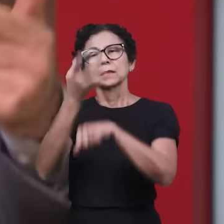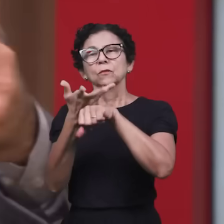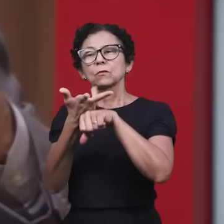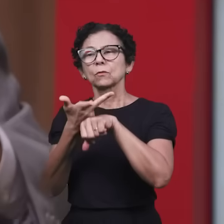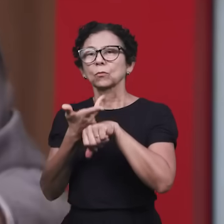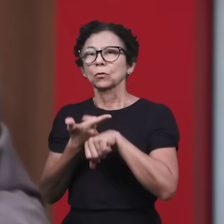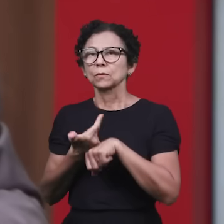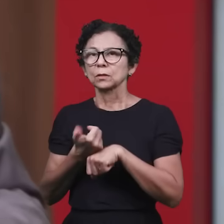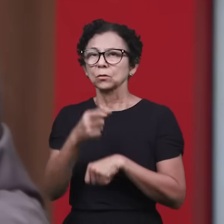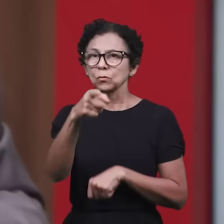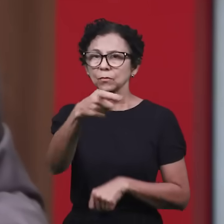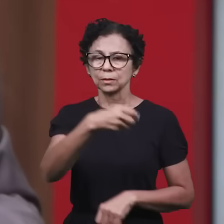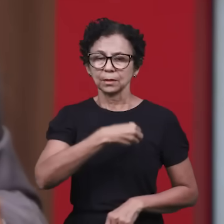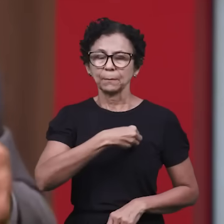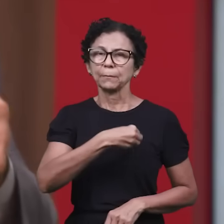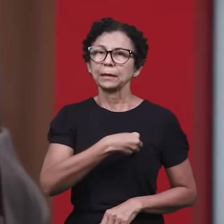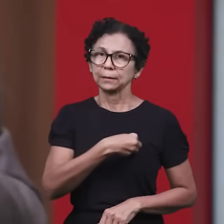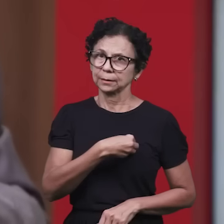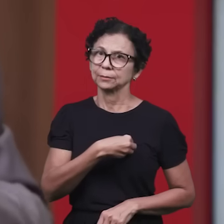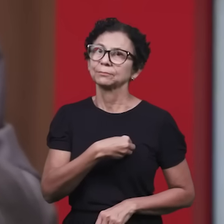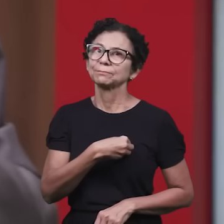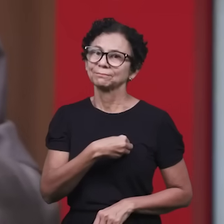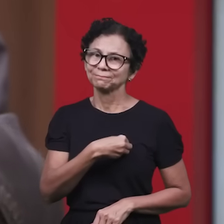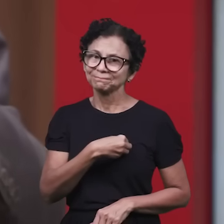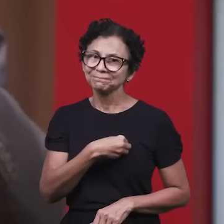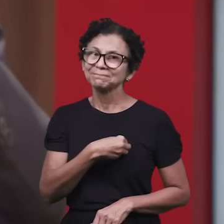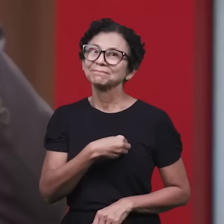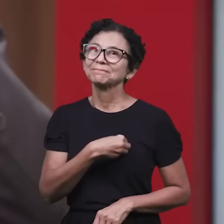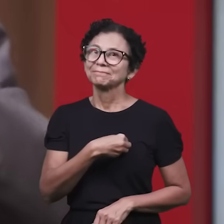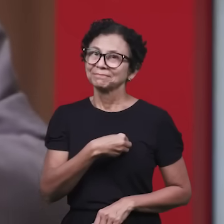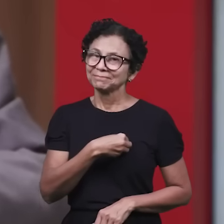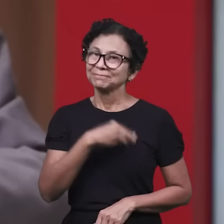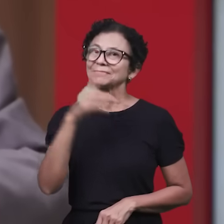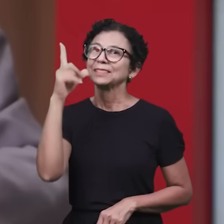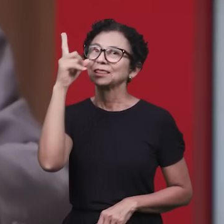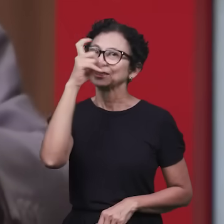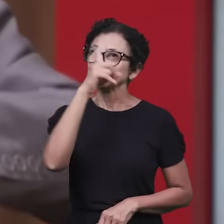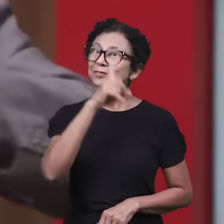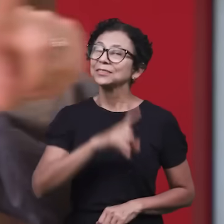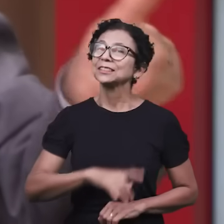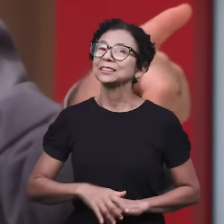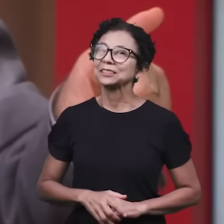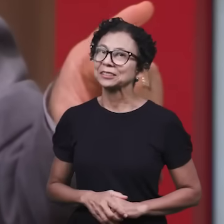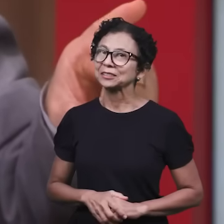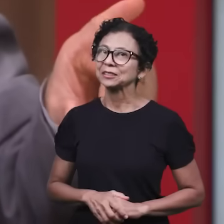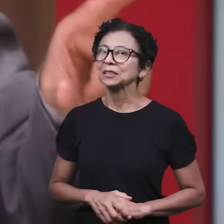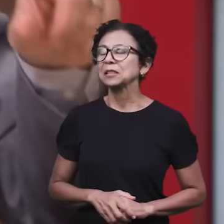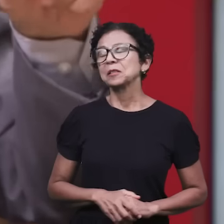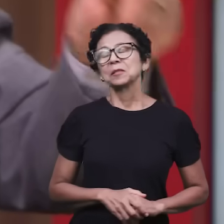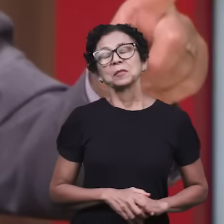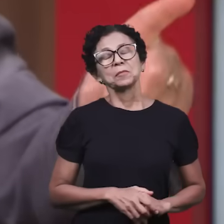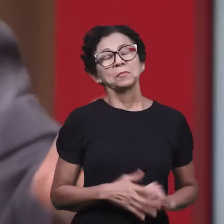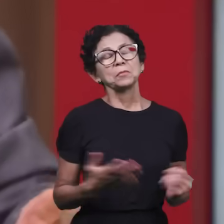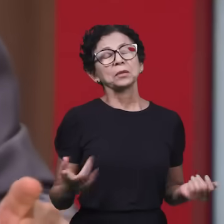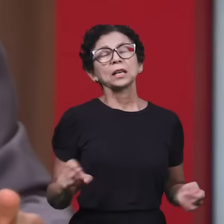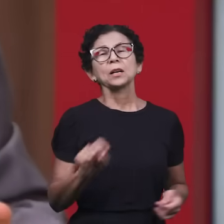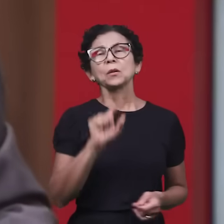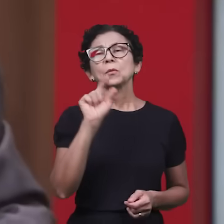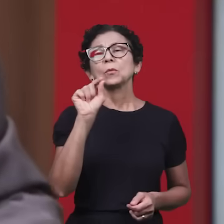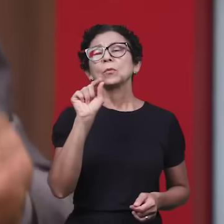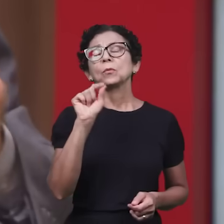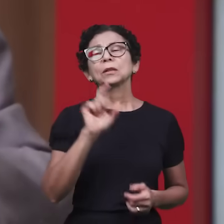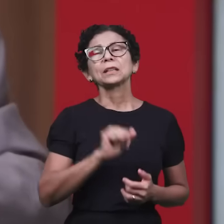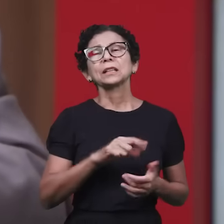muito mais do que isso. Ele não agride a moralidade do homem, porque ela é relativa. Hoje o que é moral,